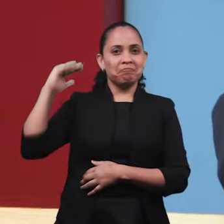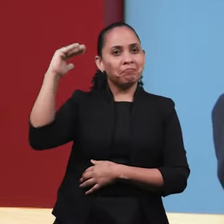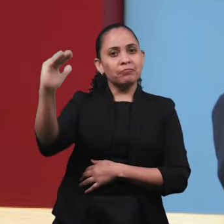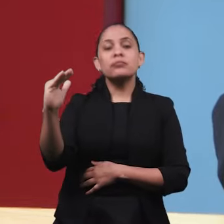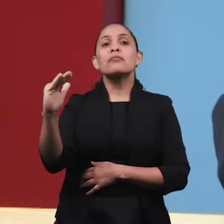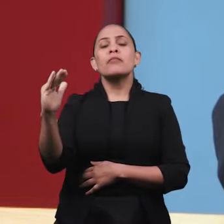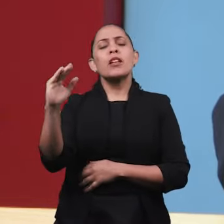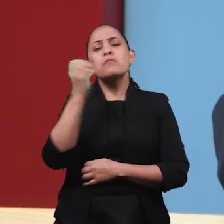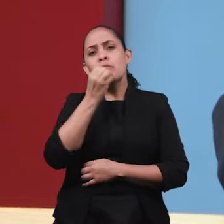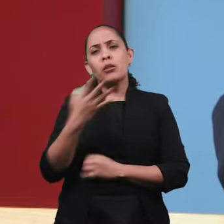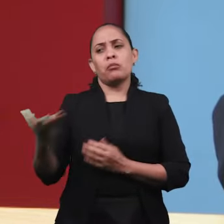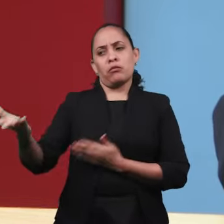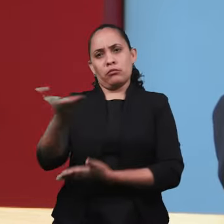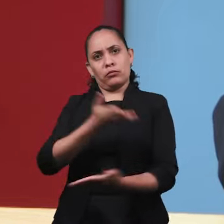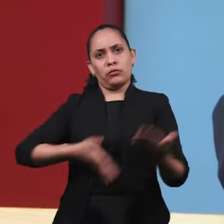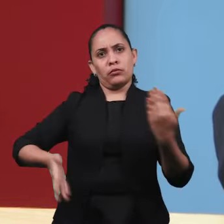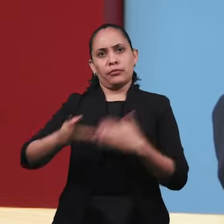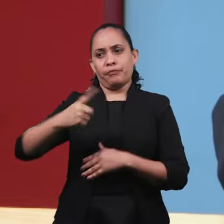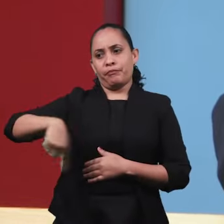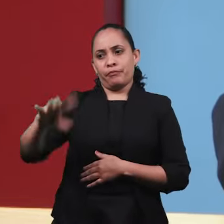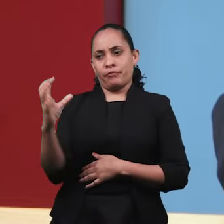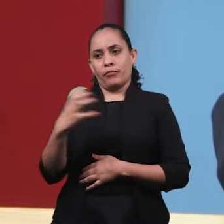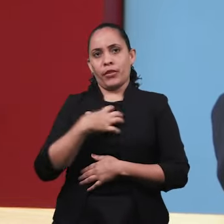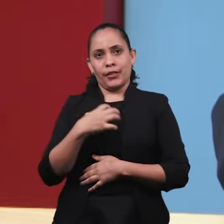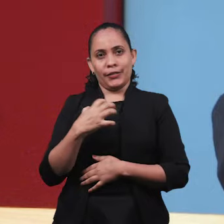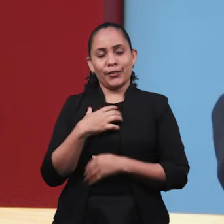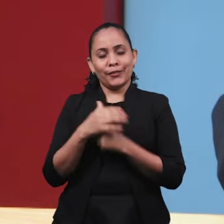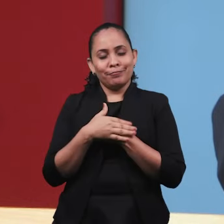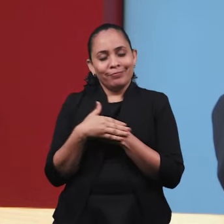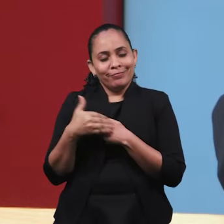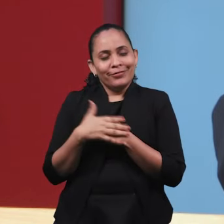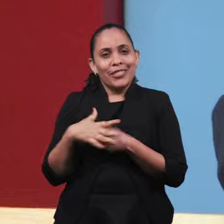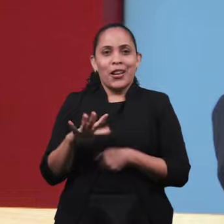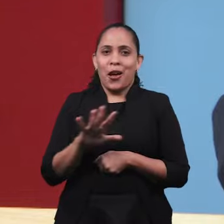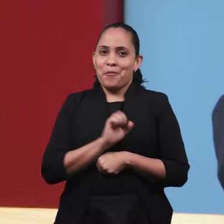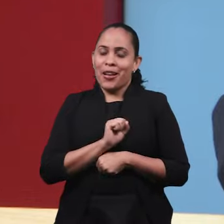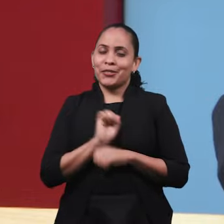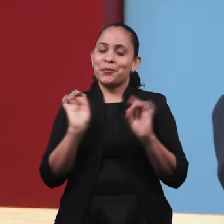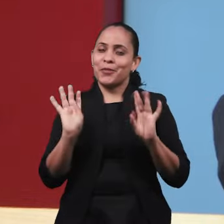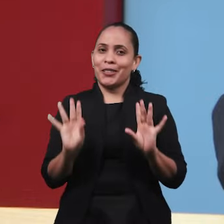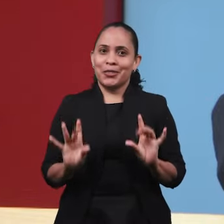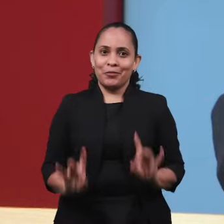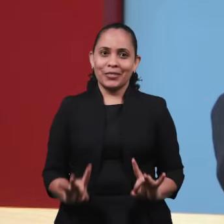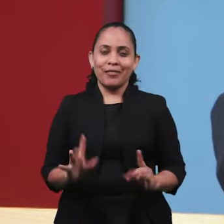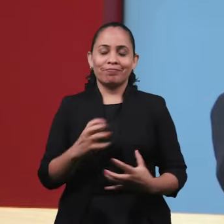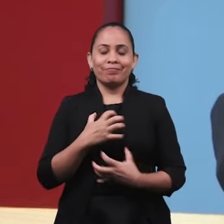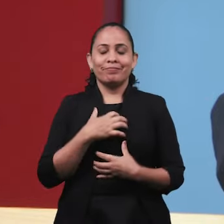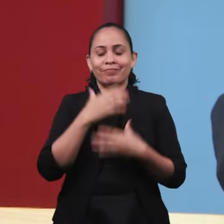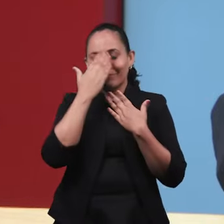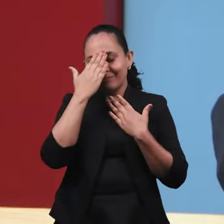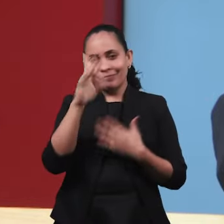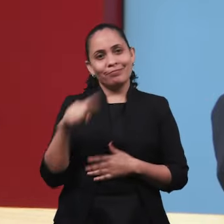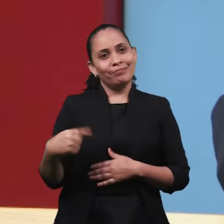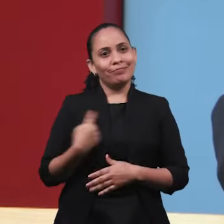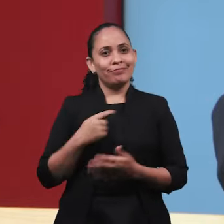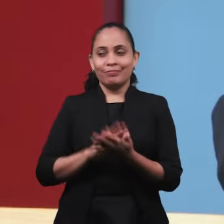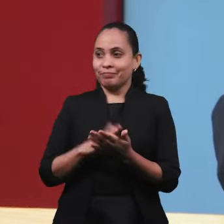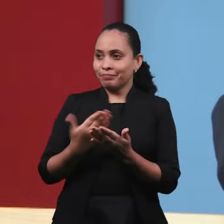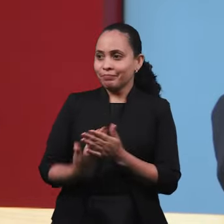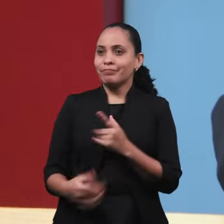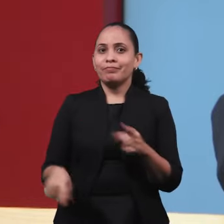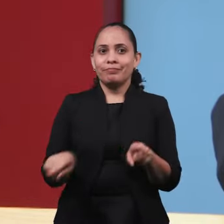também que os irmãos interagem, estejam lá e eles se sentem assim, acolhidos, amados. Isso é muito especial e é muito gratificante para nós,